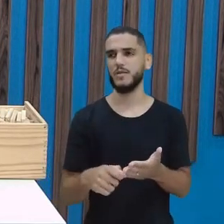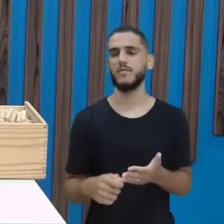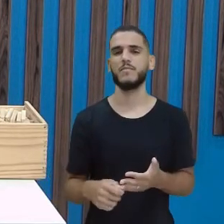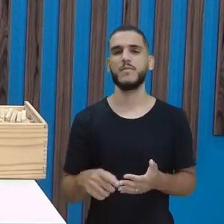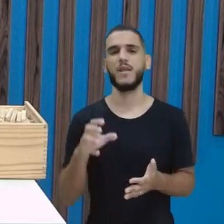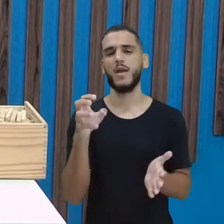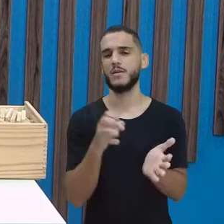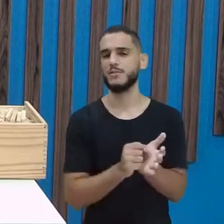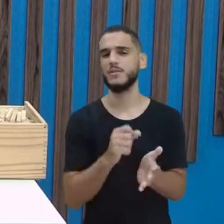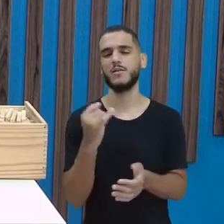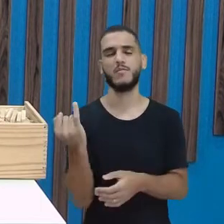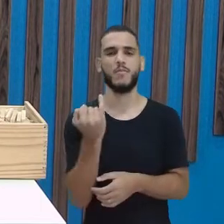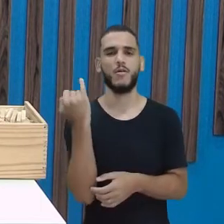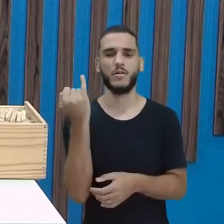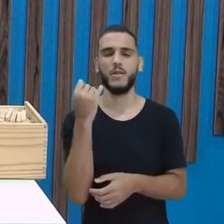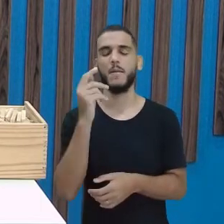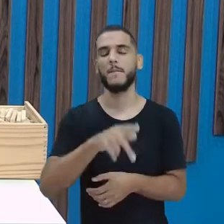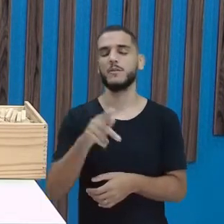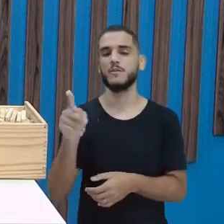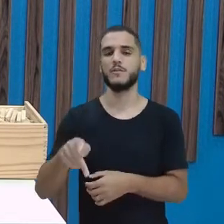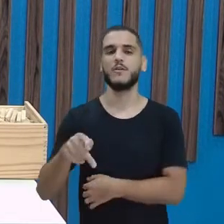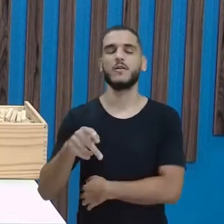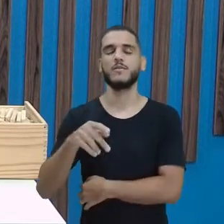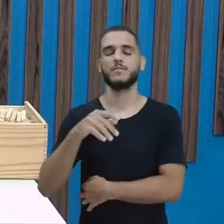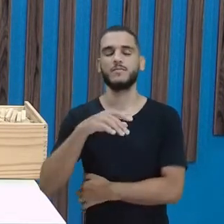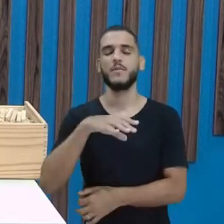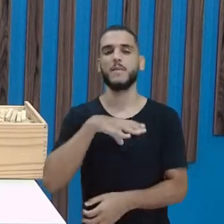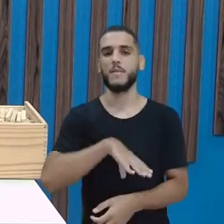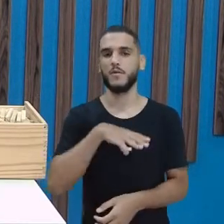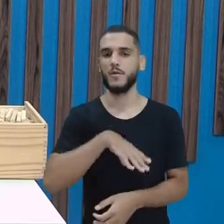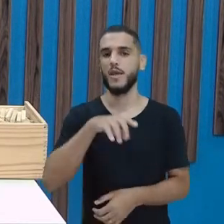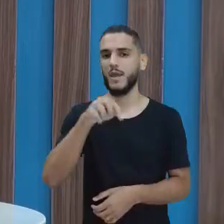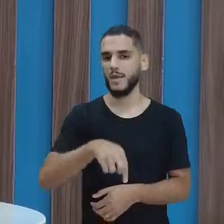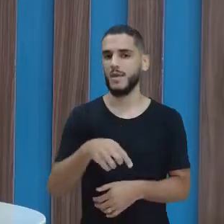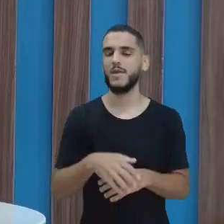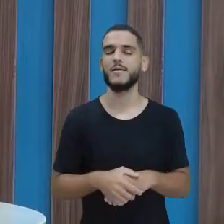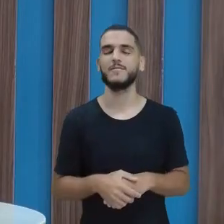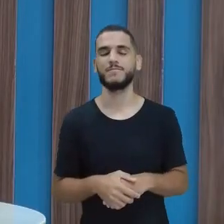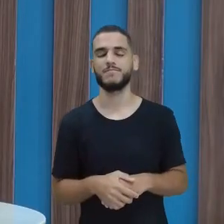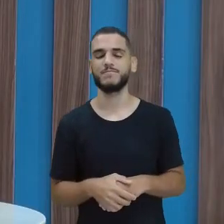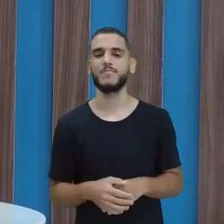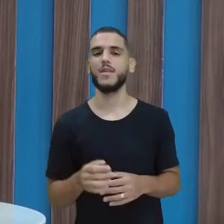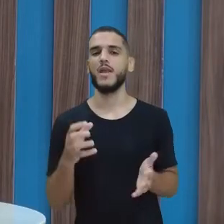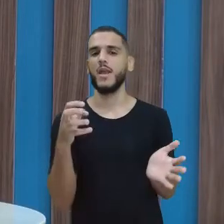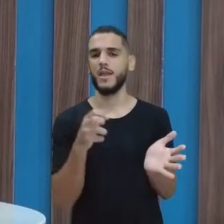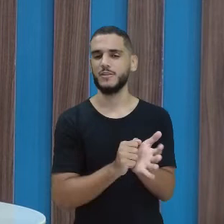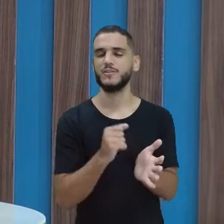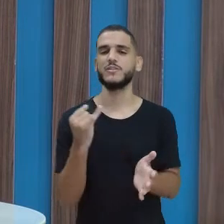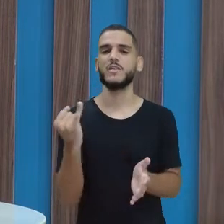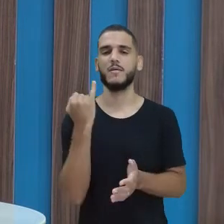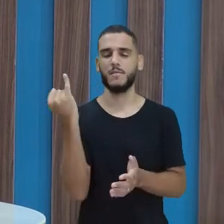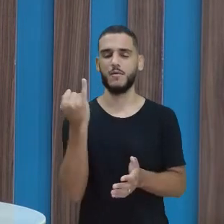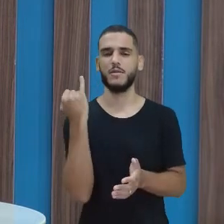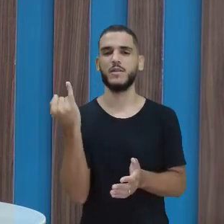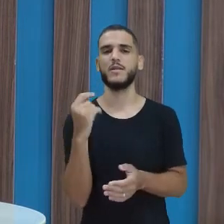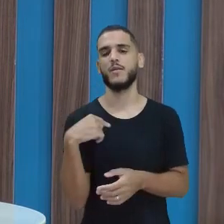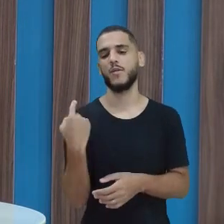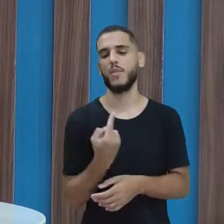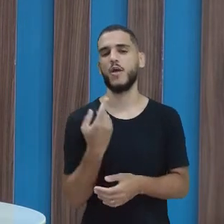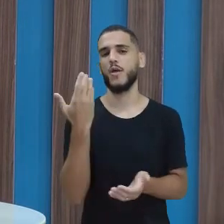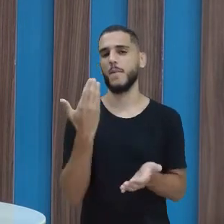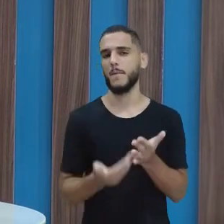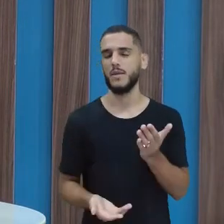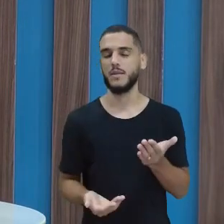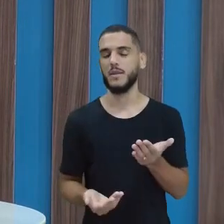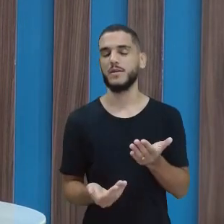muito importante, a professora de português está aqui, não me deixa mentir, não é isso, professora Esther? Para que a gente não se perca, não é isso? É verdade, professora Verônica.